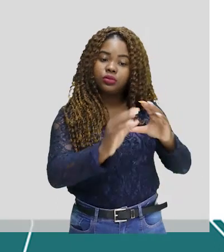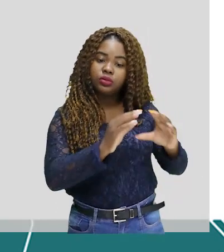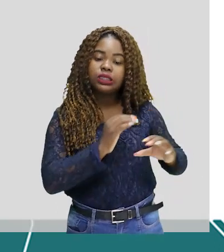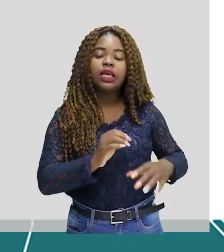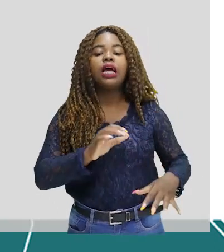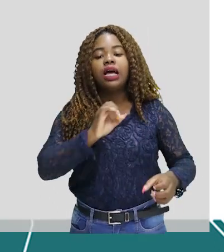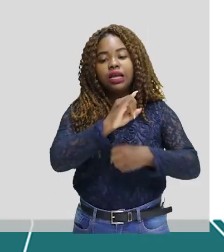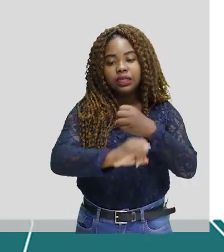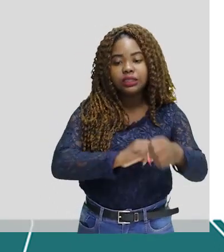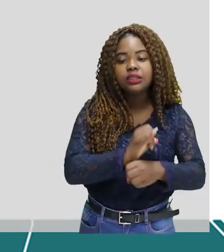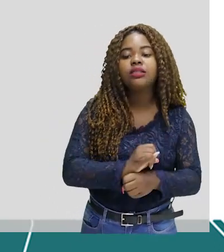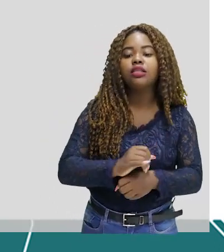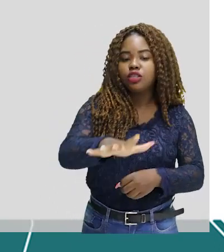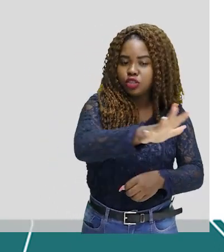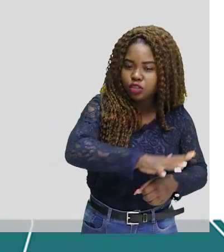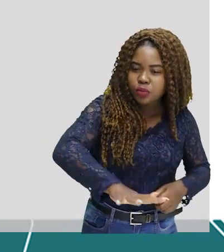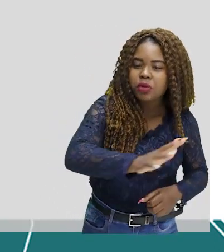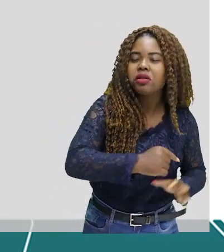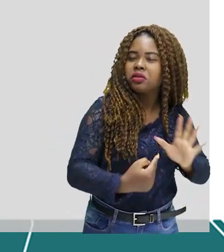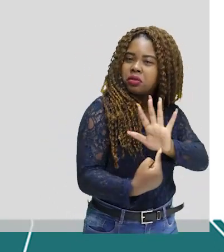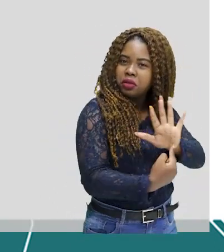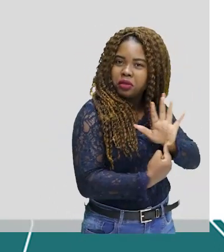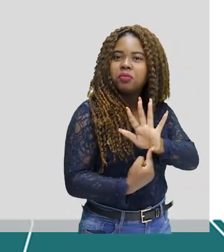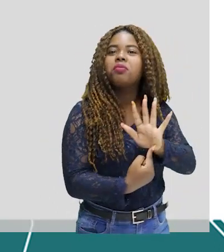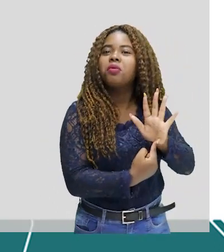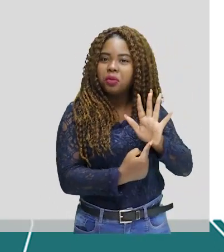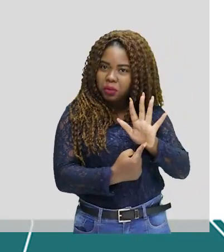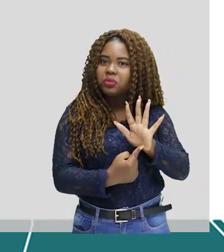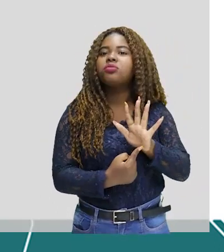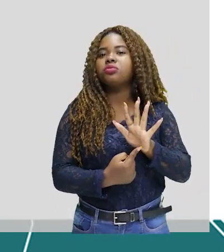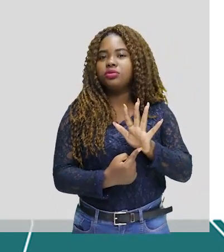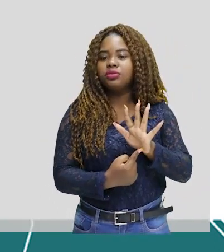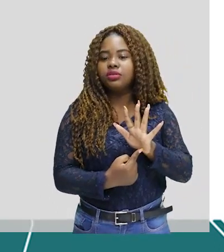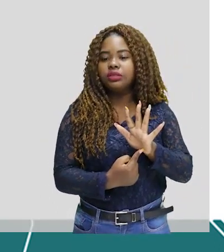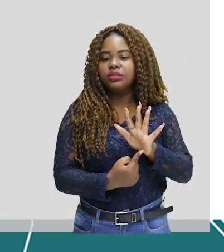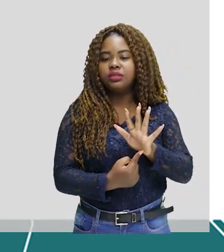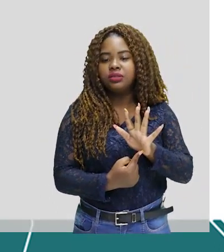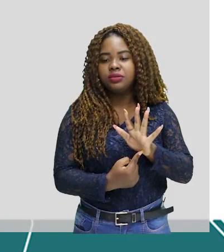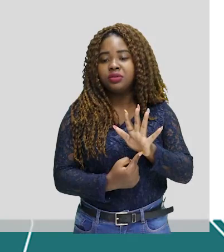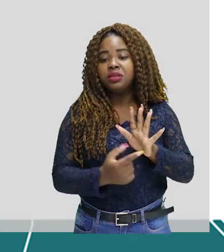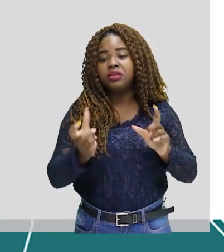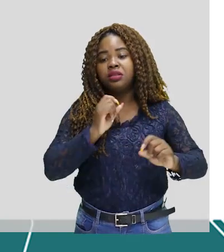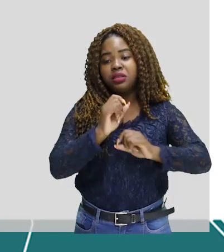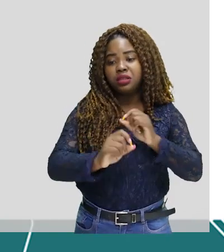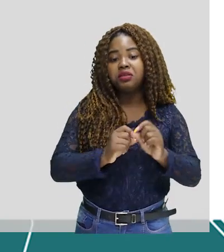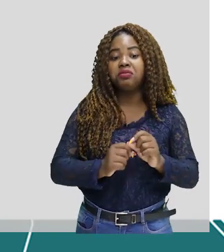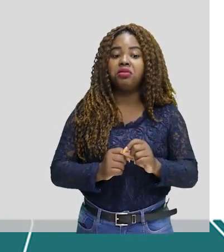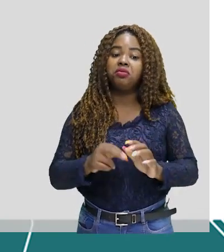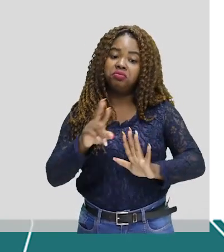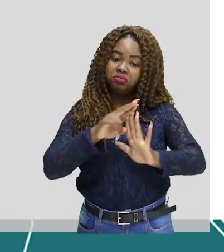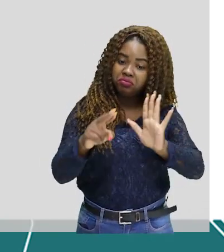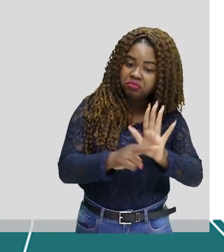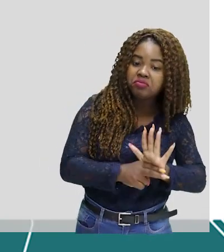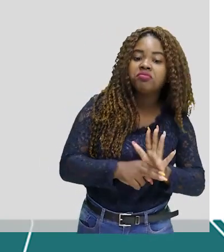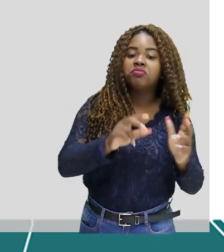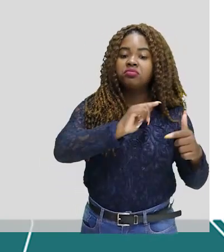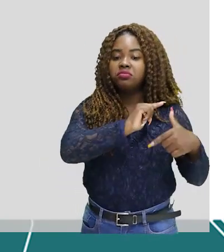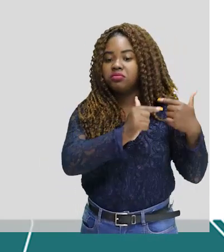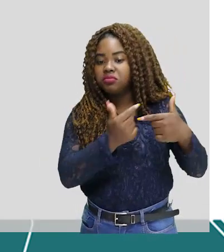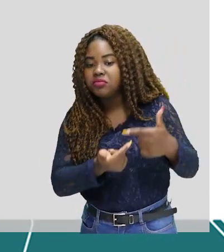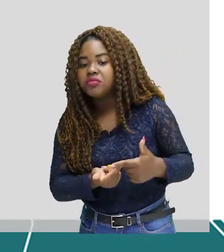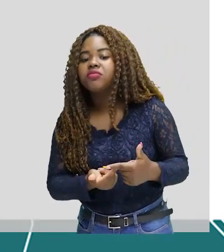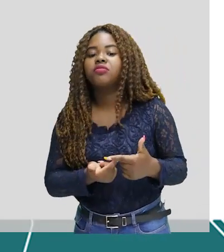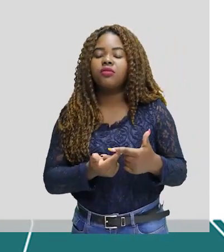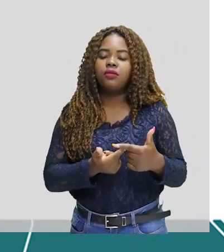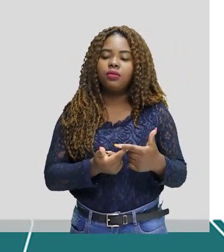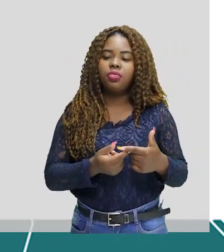internet é um ciberespaço que tem demonstrado essa dinamicidade, rompendo com determinadas regras tradicionais da norma padrão.